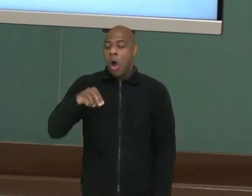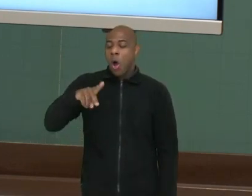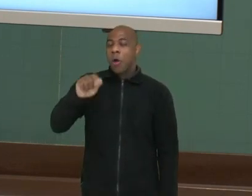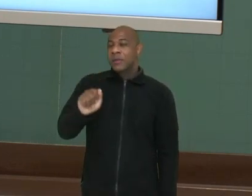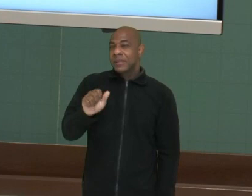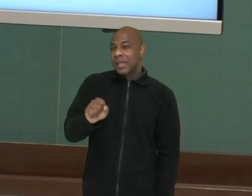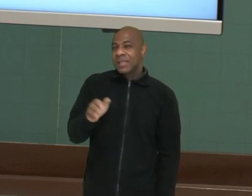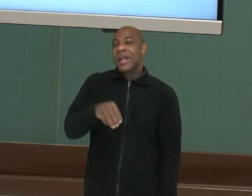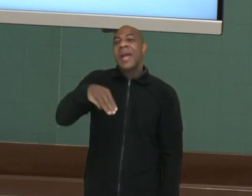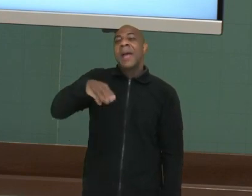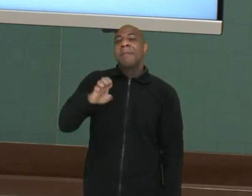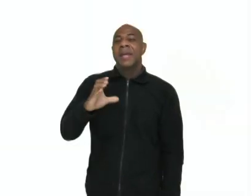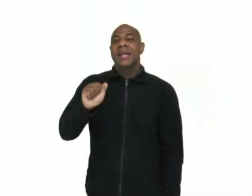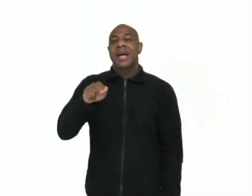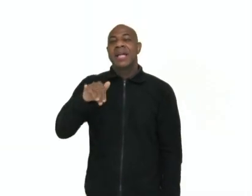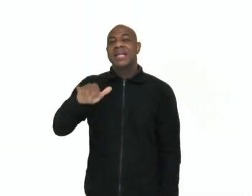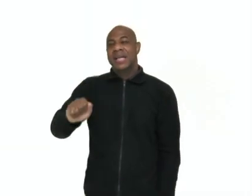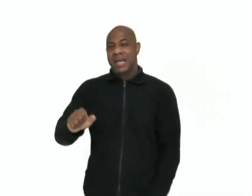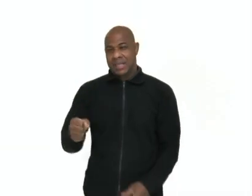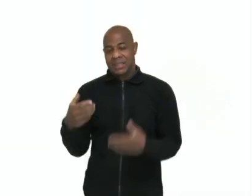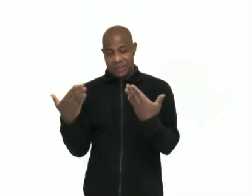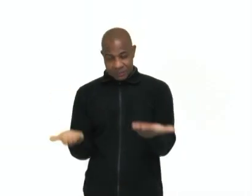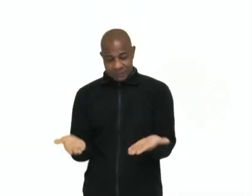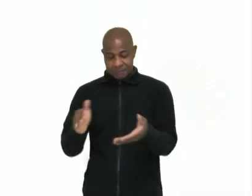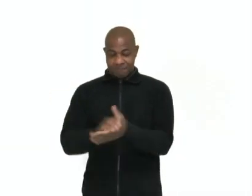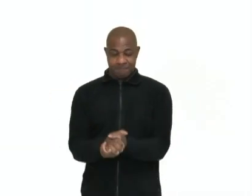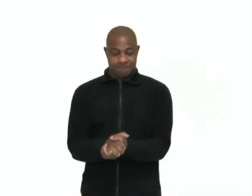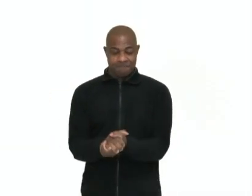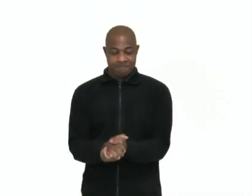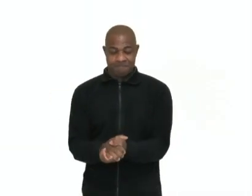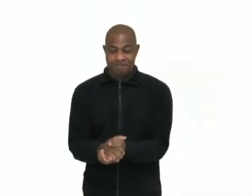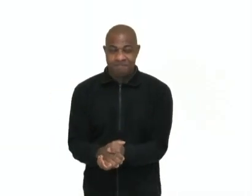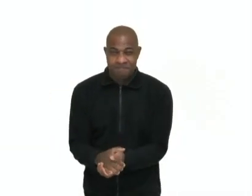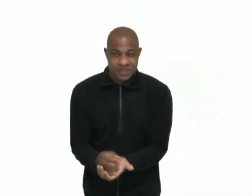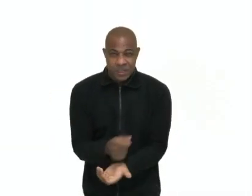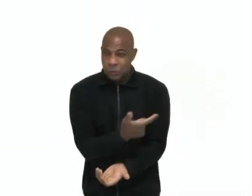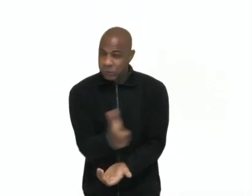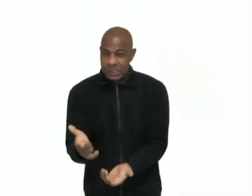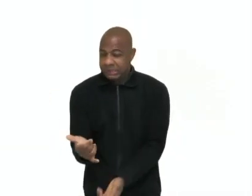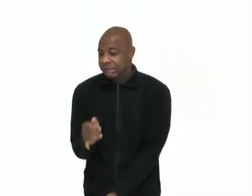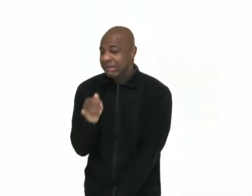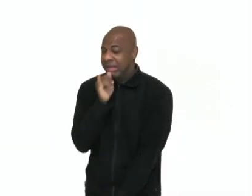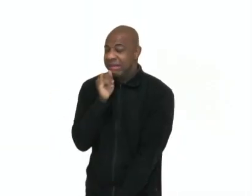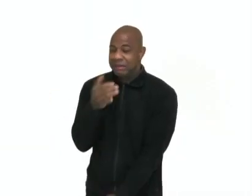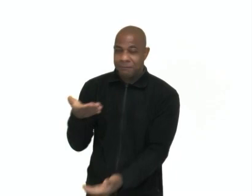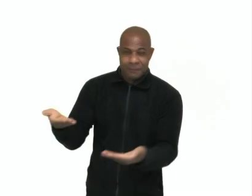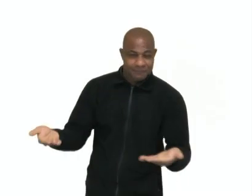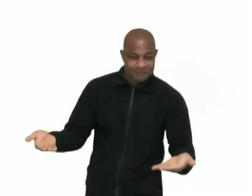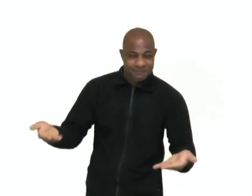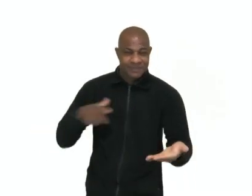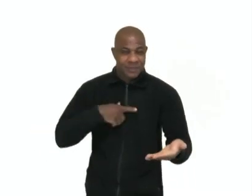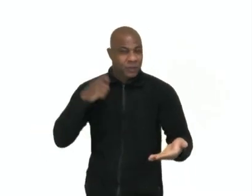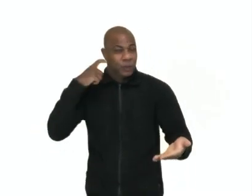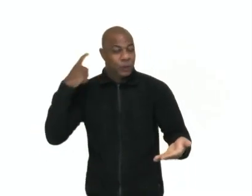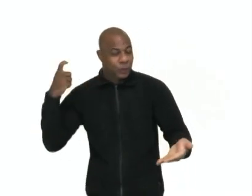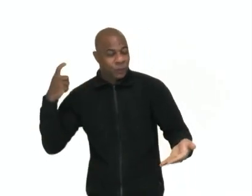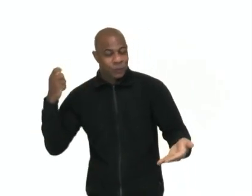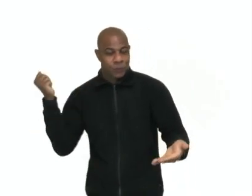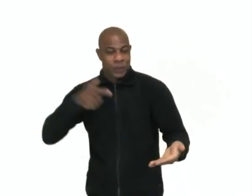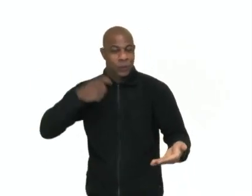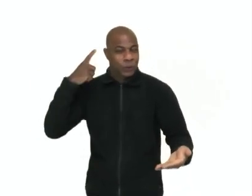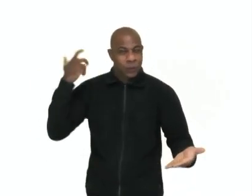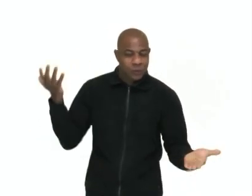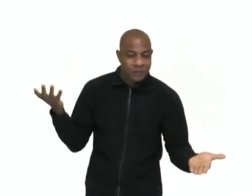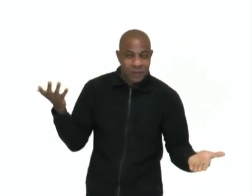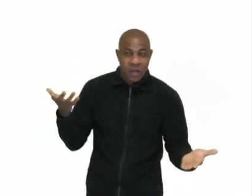pessoal, o som, né? Cara, a onda mecânica não tem exemplo melhor do que o som. O som, ele precisa